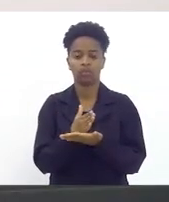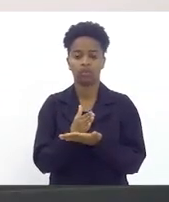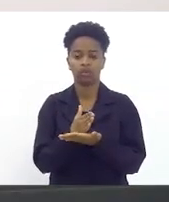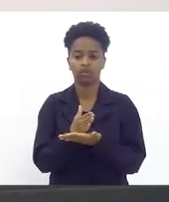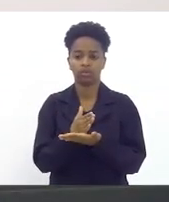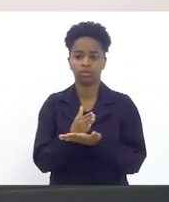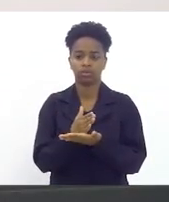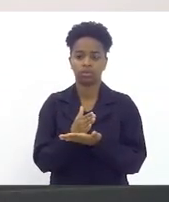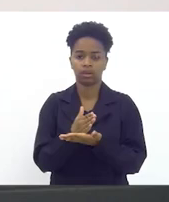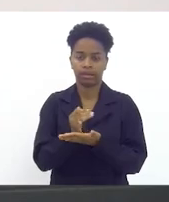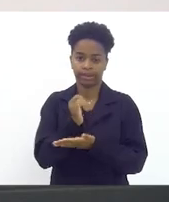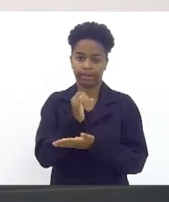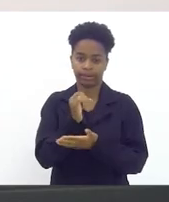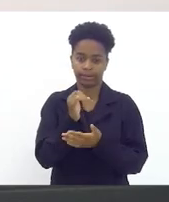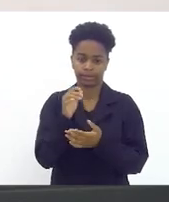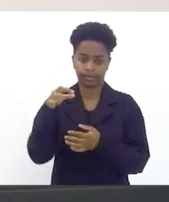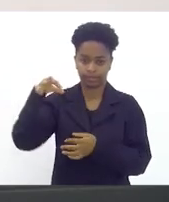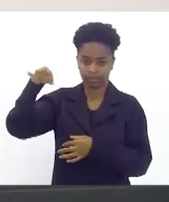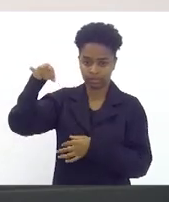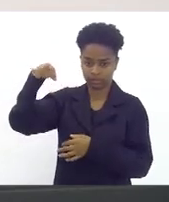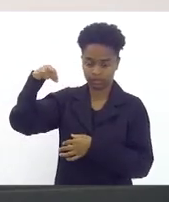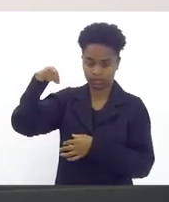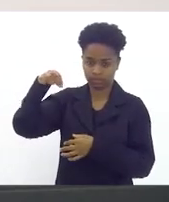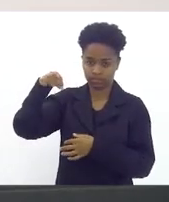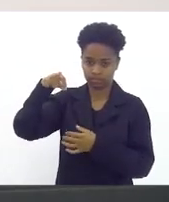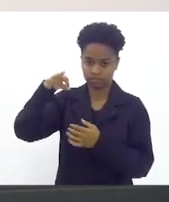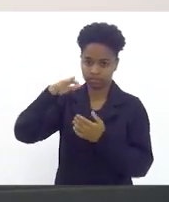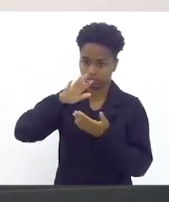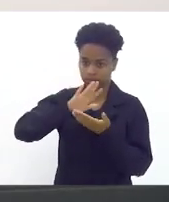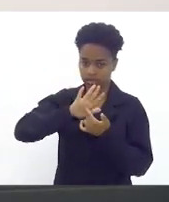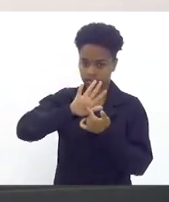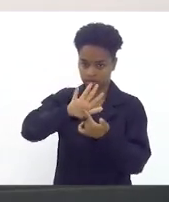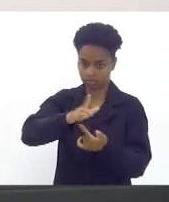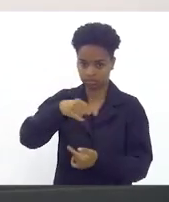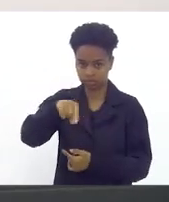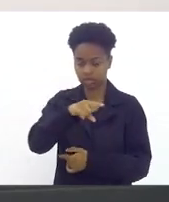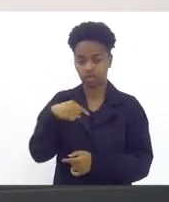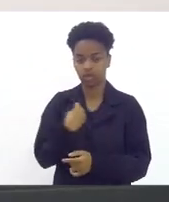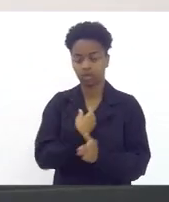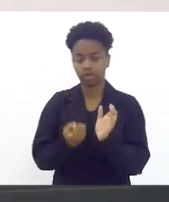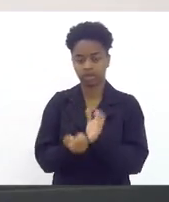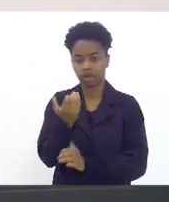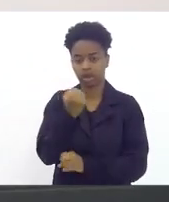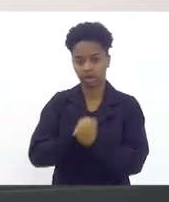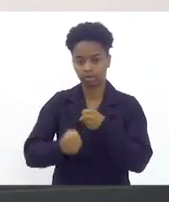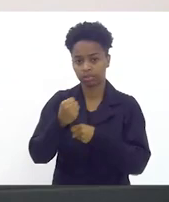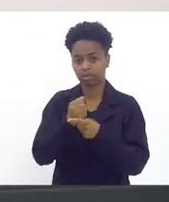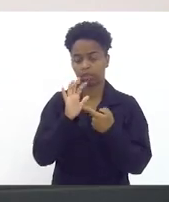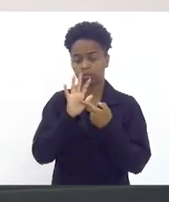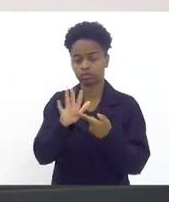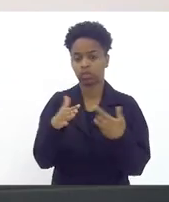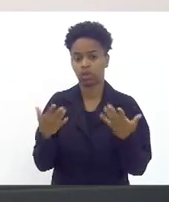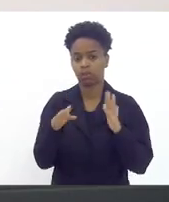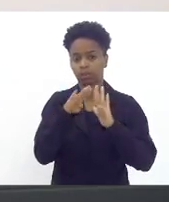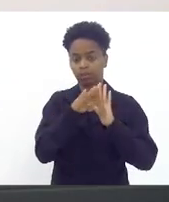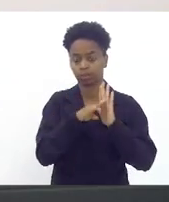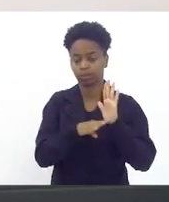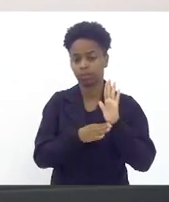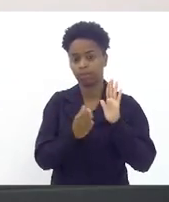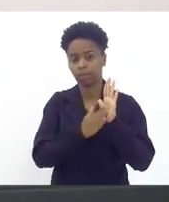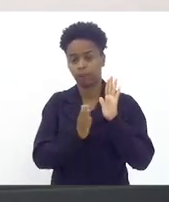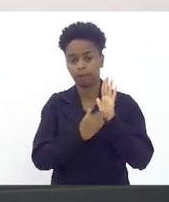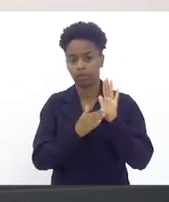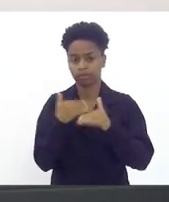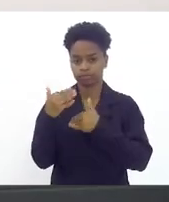tem alguns exemplares dessa brochura que a gente lançou ano passado com as propostas para o desenvolvimento é quem quiser